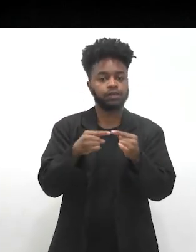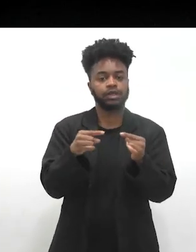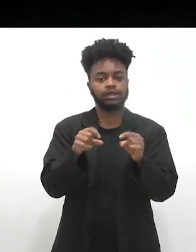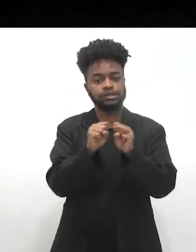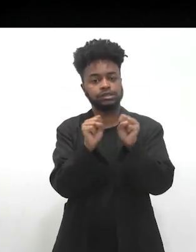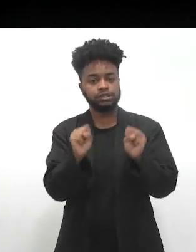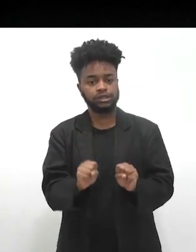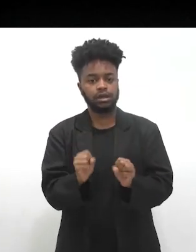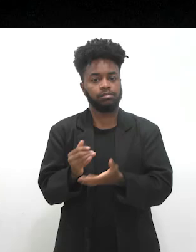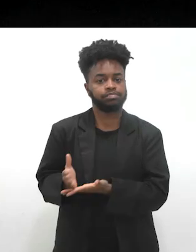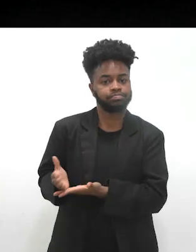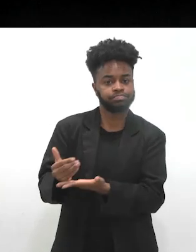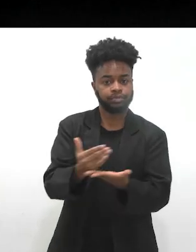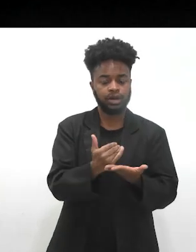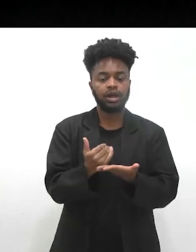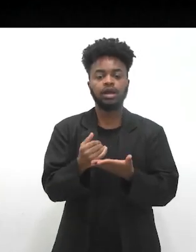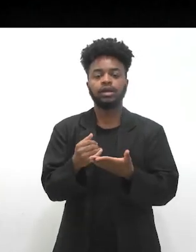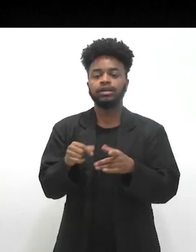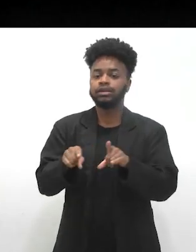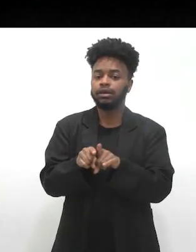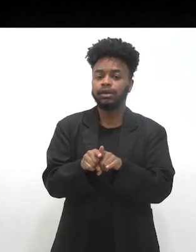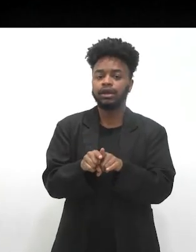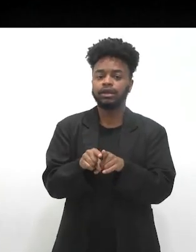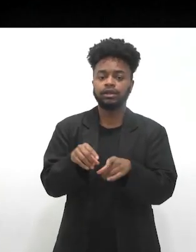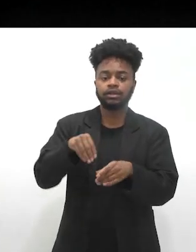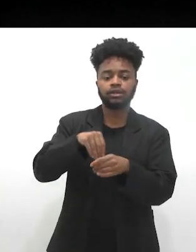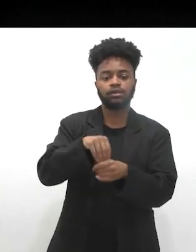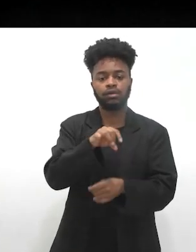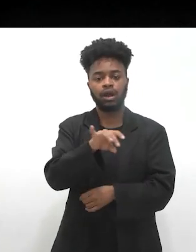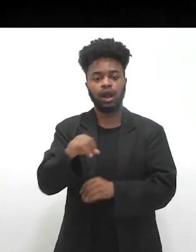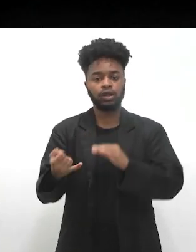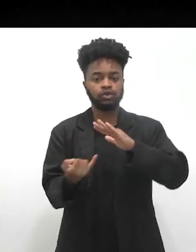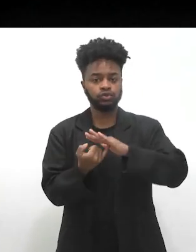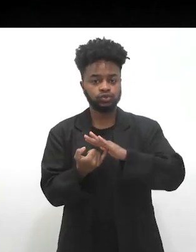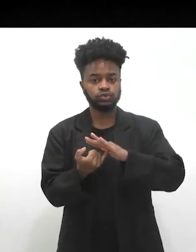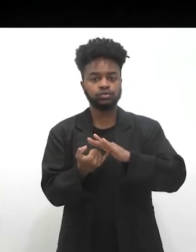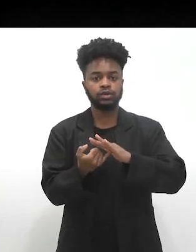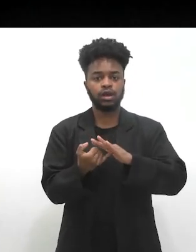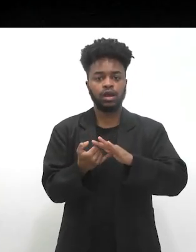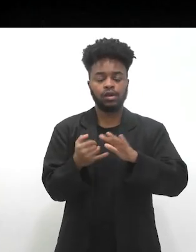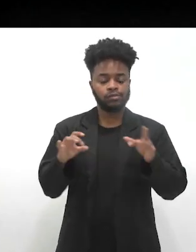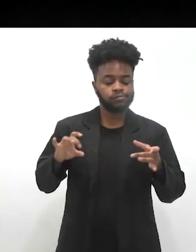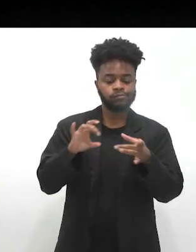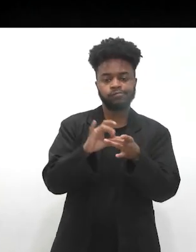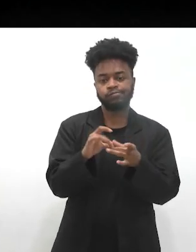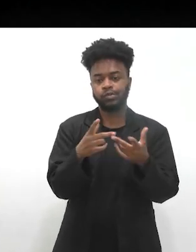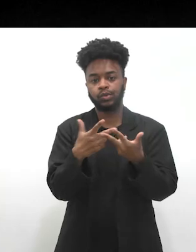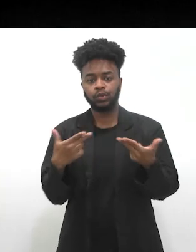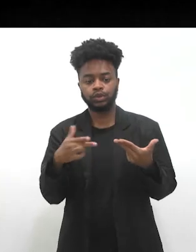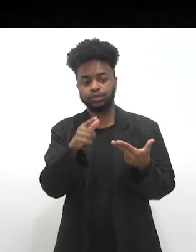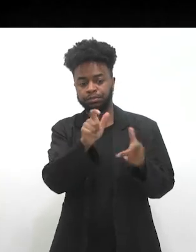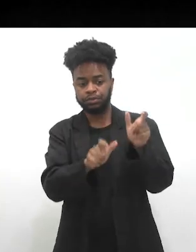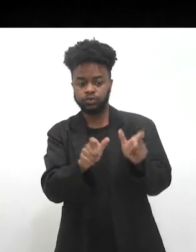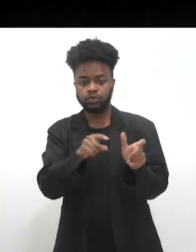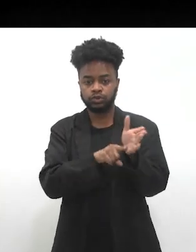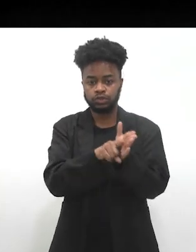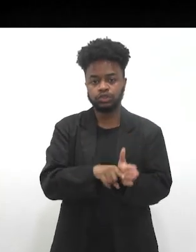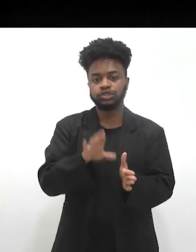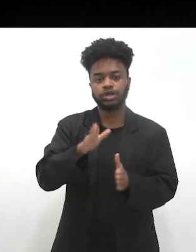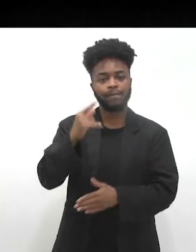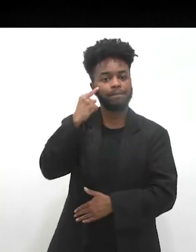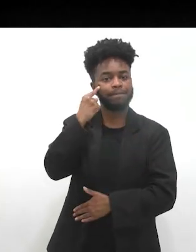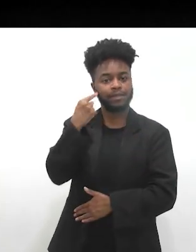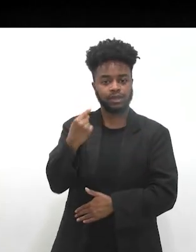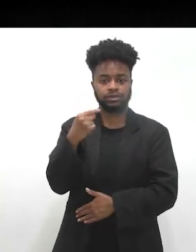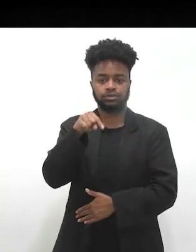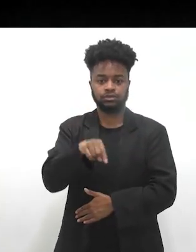sistematizar e também puxar de dentro das nossas instituições aquilo que já é pensado por pesquisadores para o Estado do